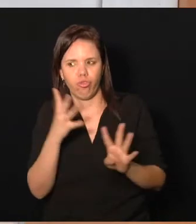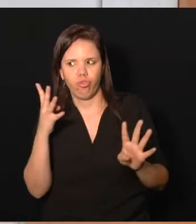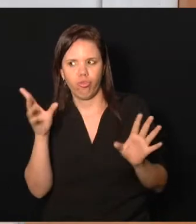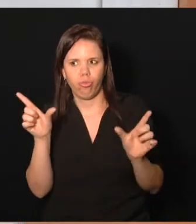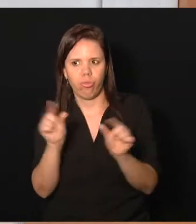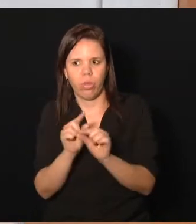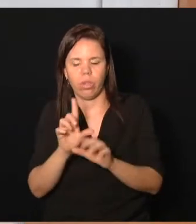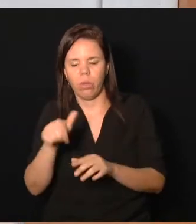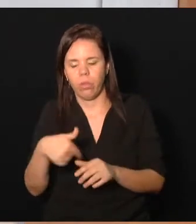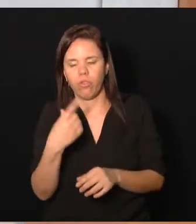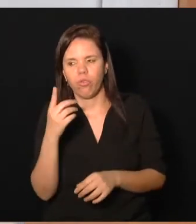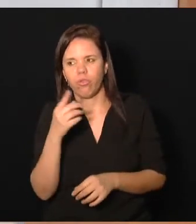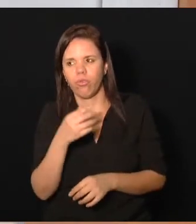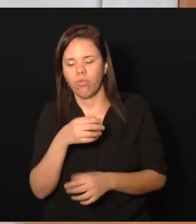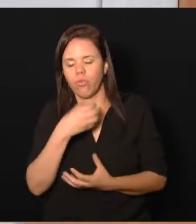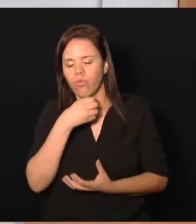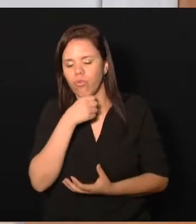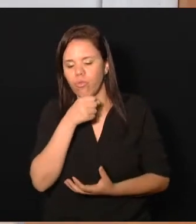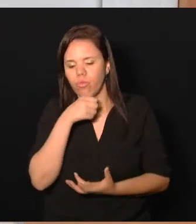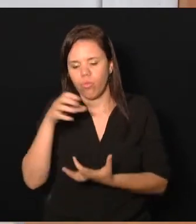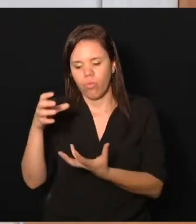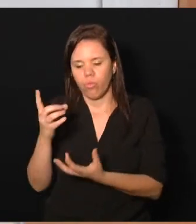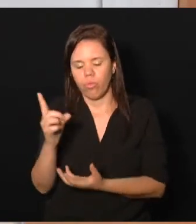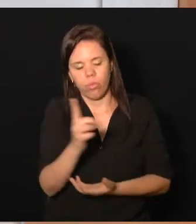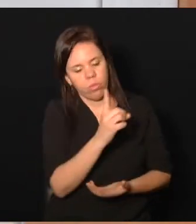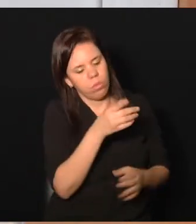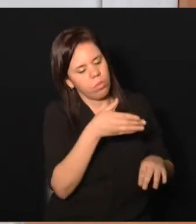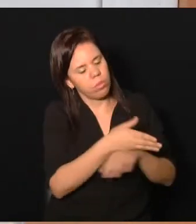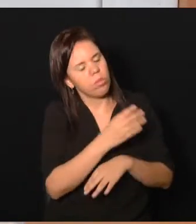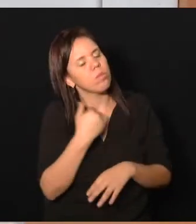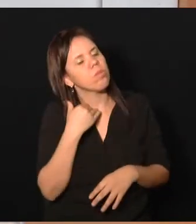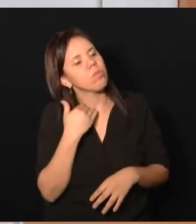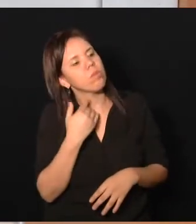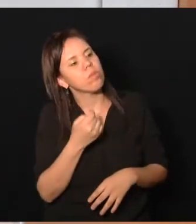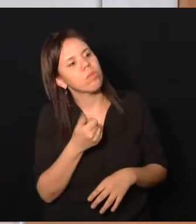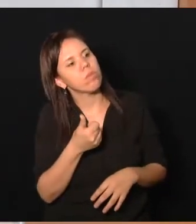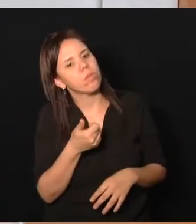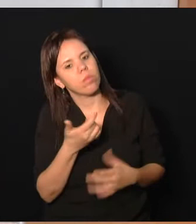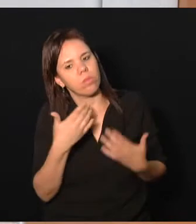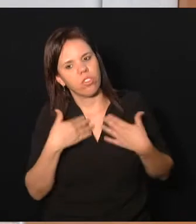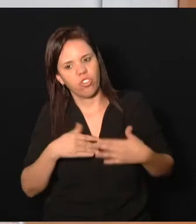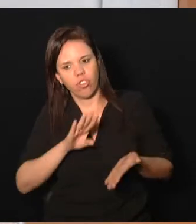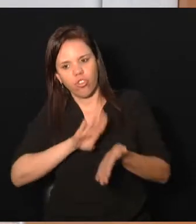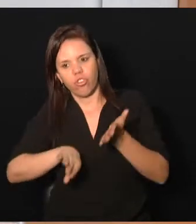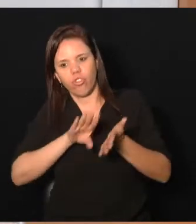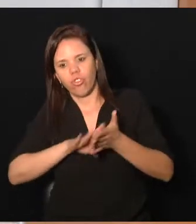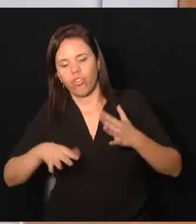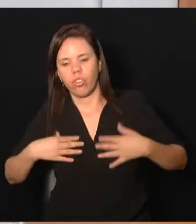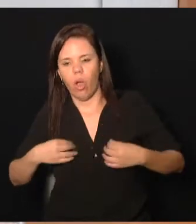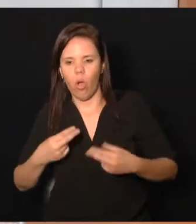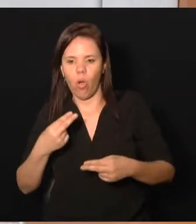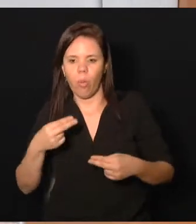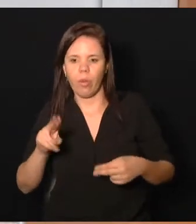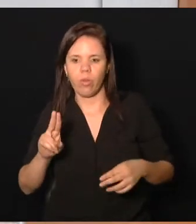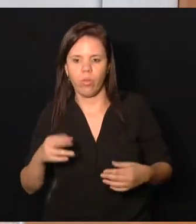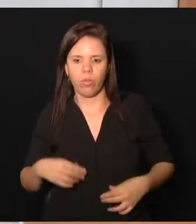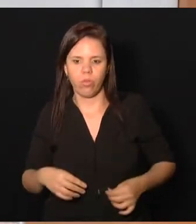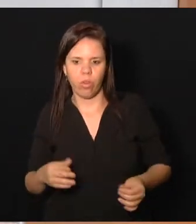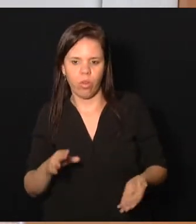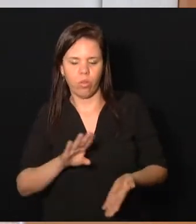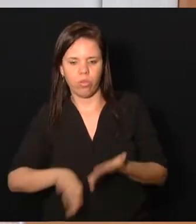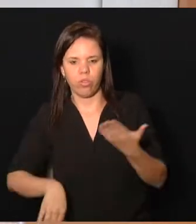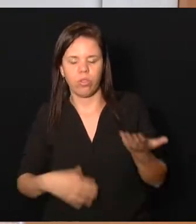vai entrar no banco e quase tem que ficar nu para mostrar que não é um